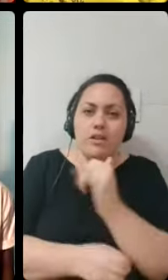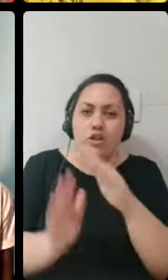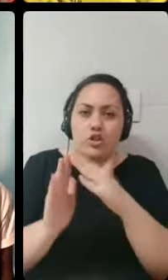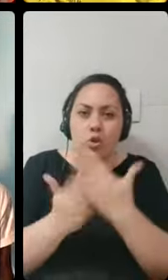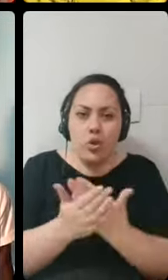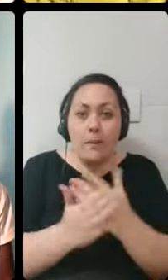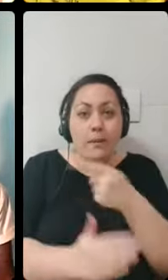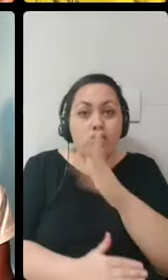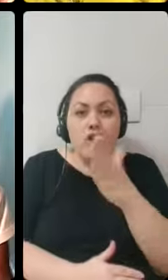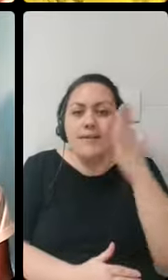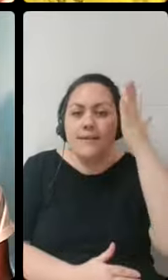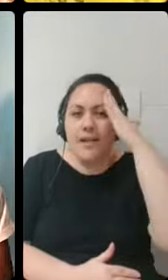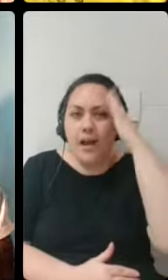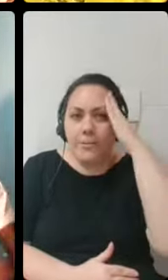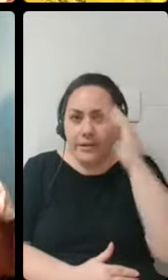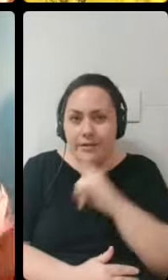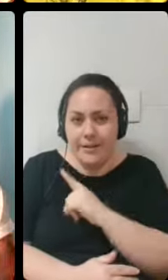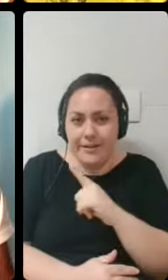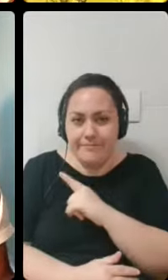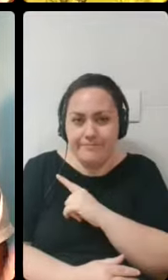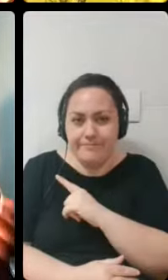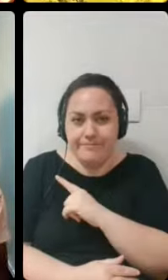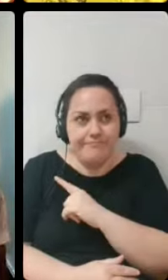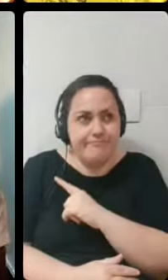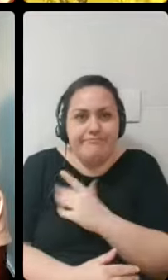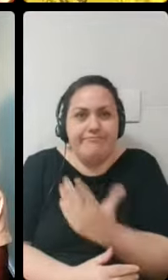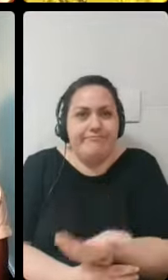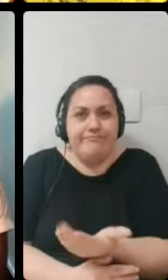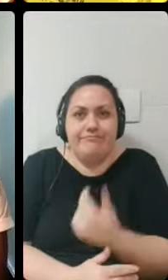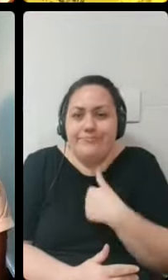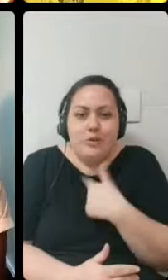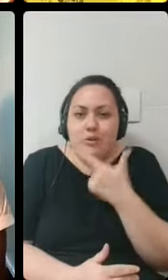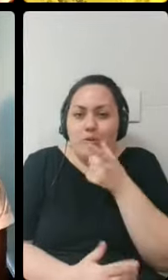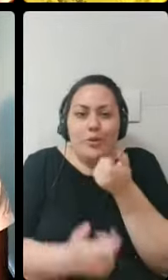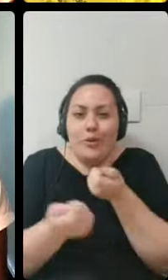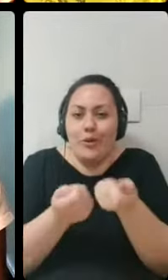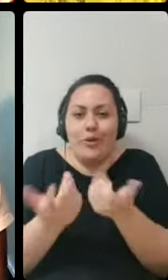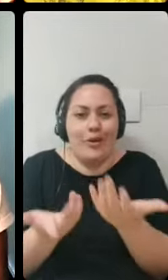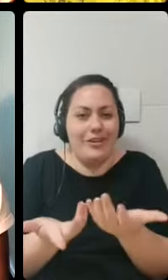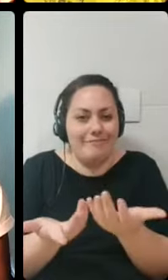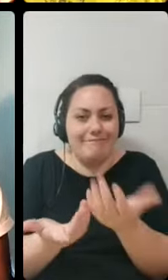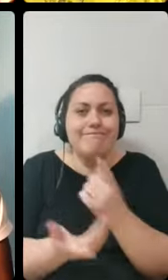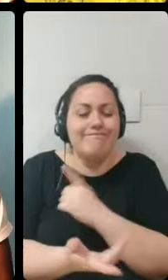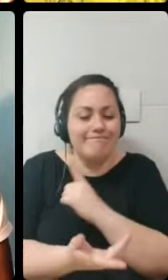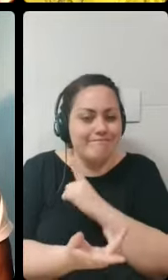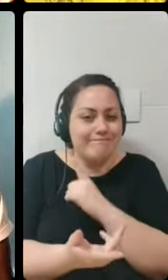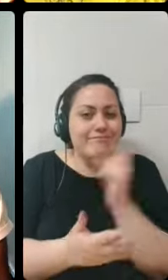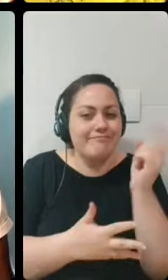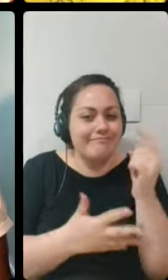sabia da situação, e aí fugia do nosso controle. Então tinha muita coisa também que